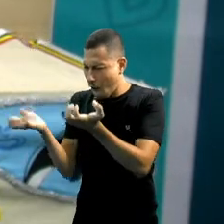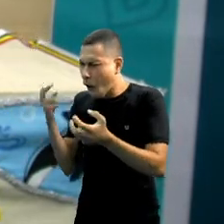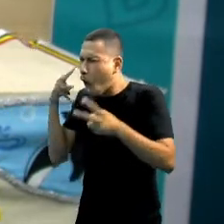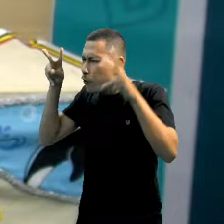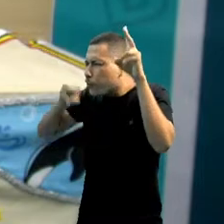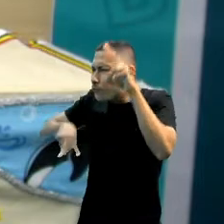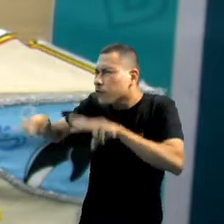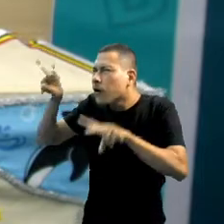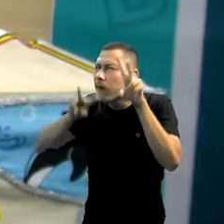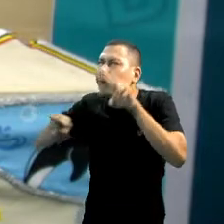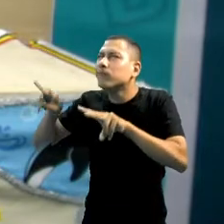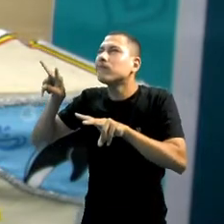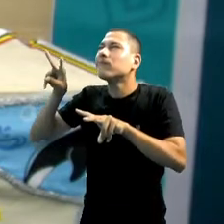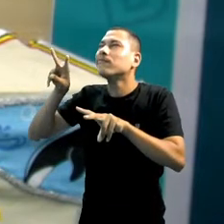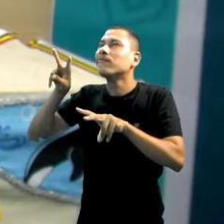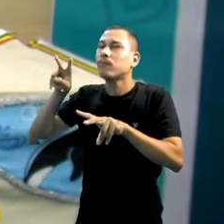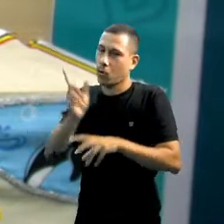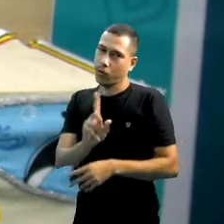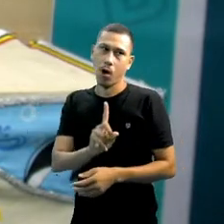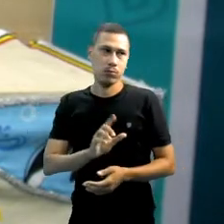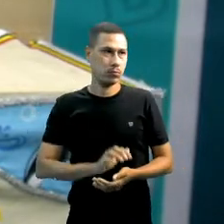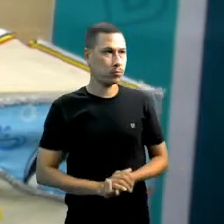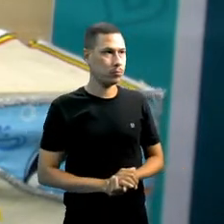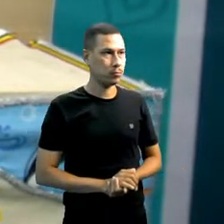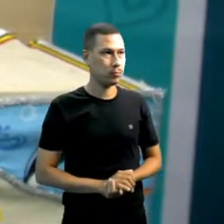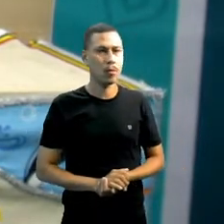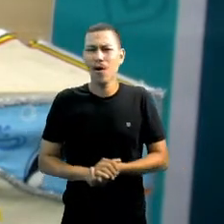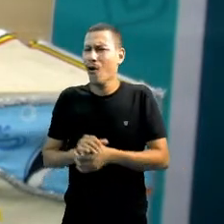ver... Paçoca. Não, leiturinha.